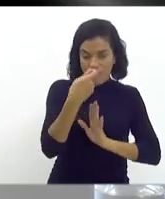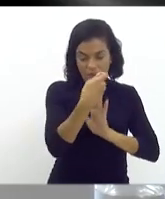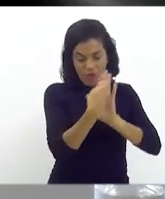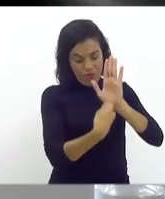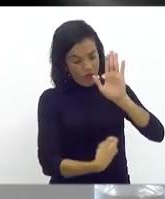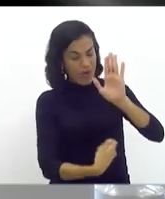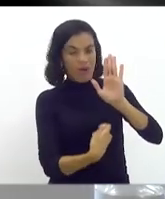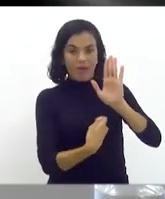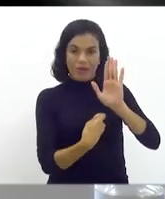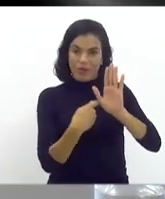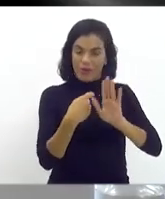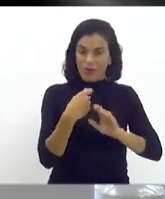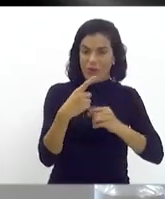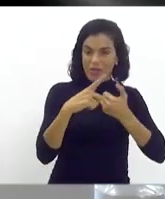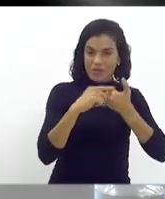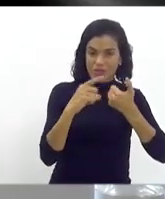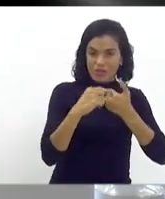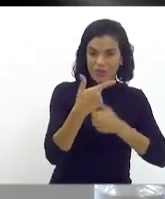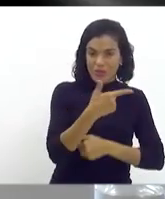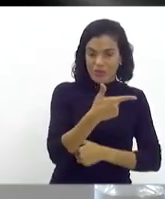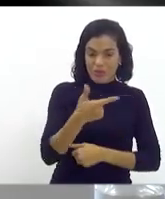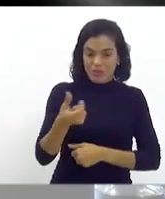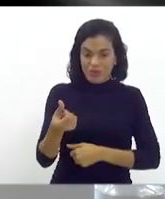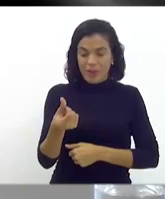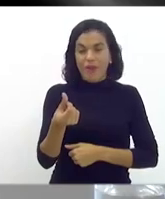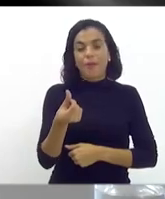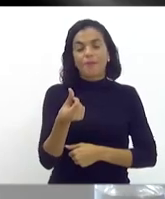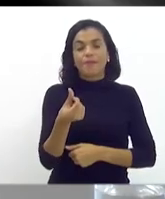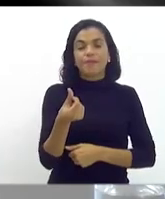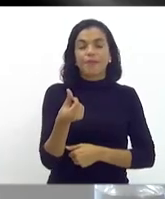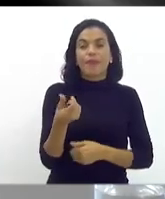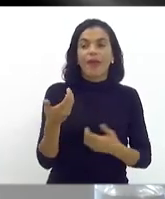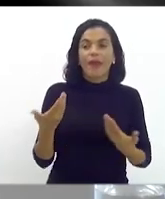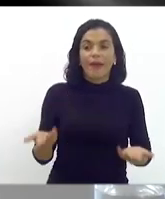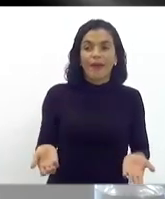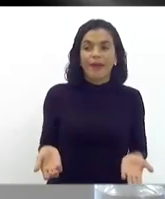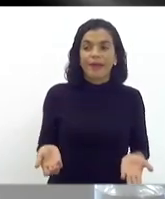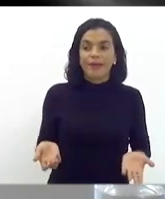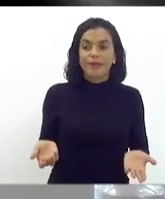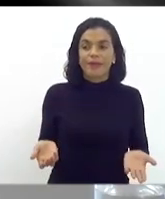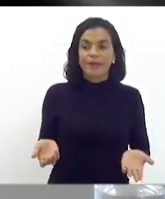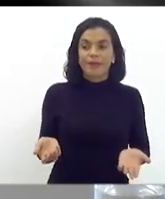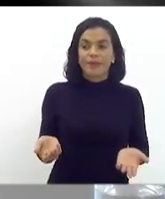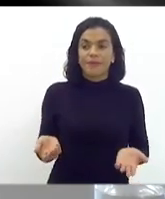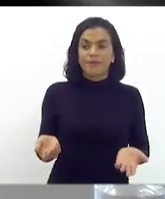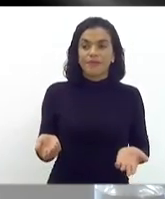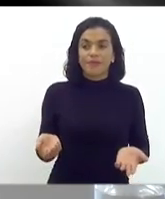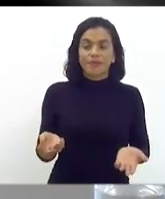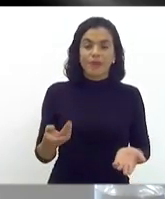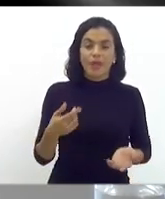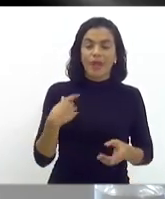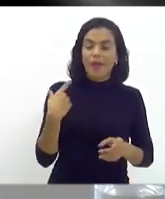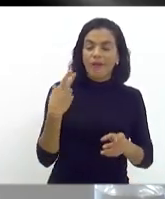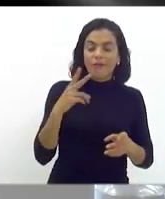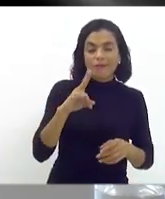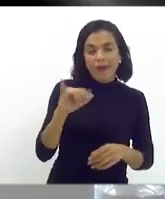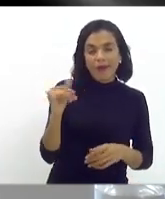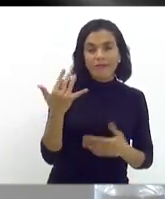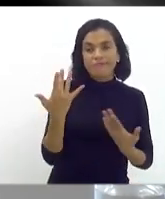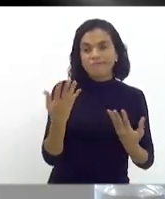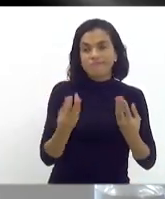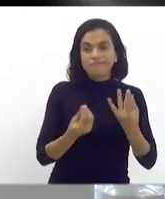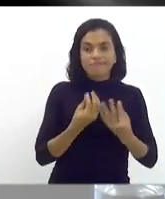do artigo 226 ela vai muito é muito de encontro ela